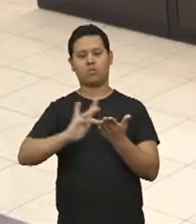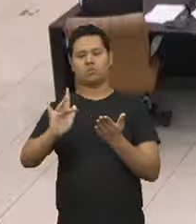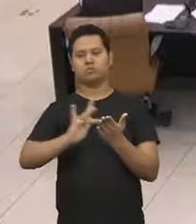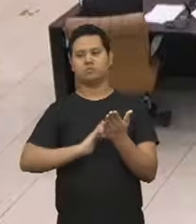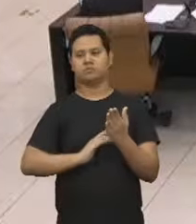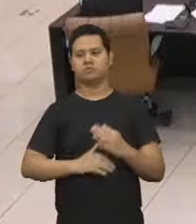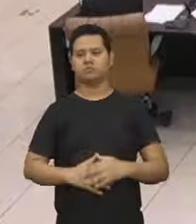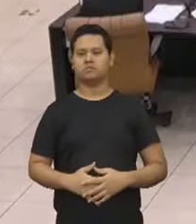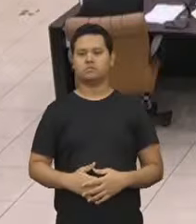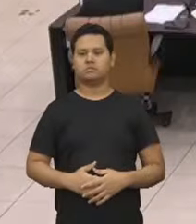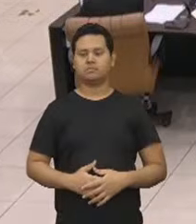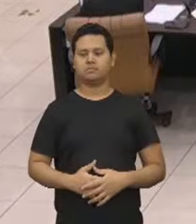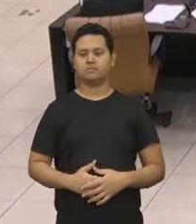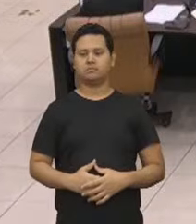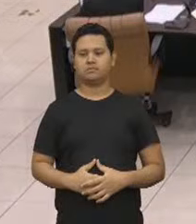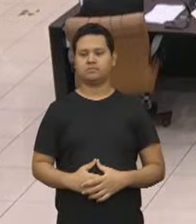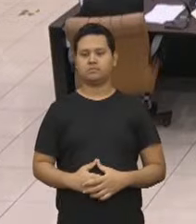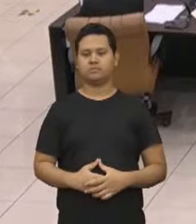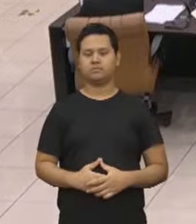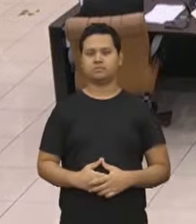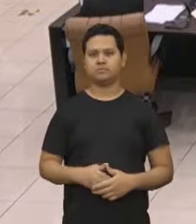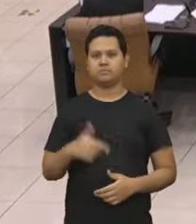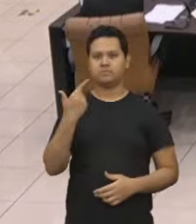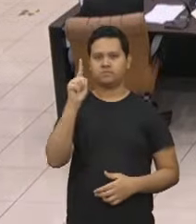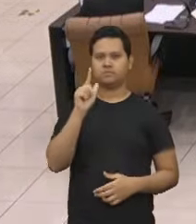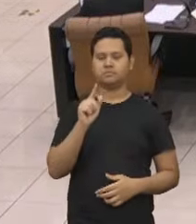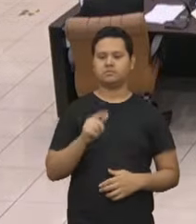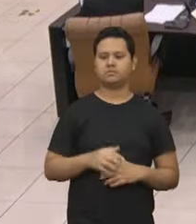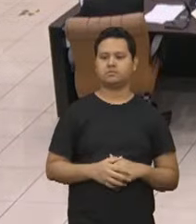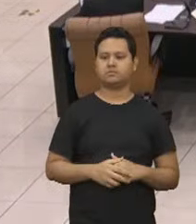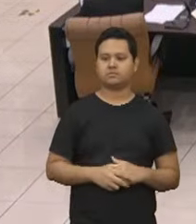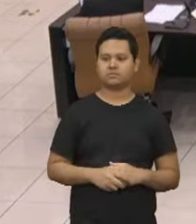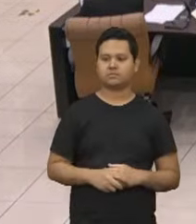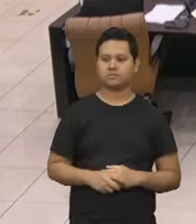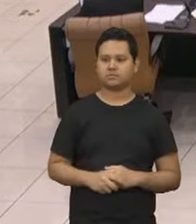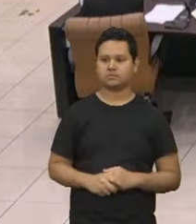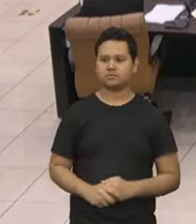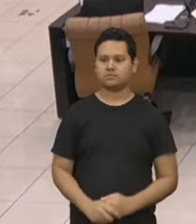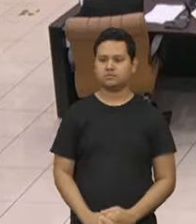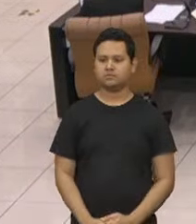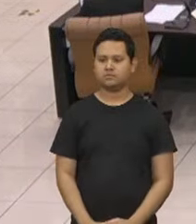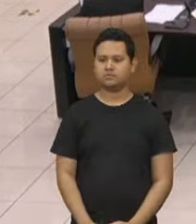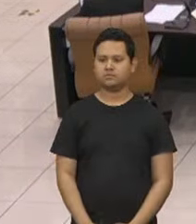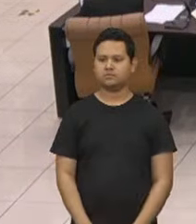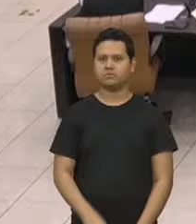escrito. E o próximo é o Joaquim Almeida.